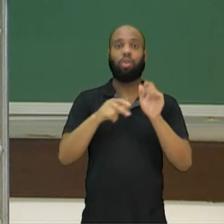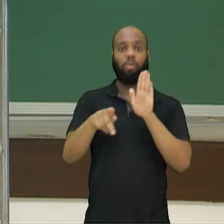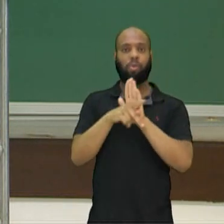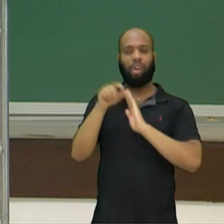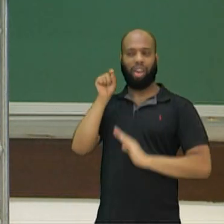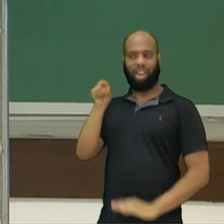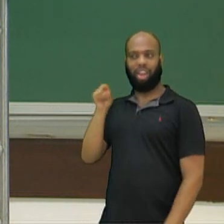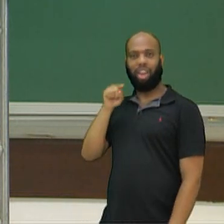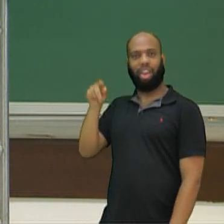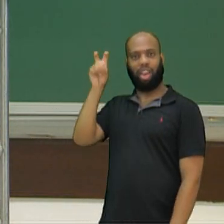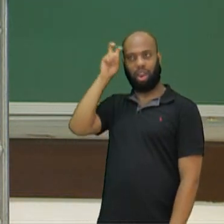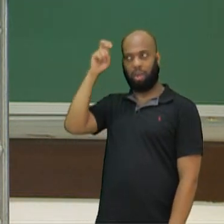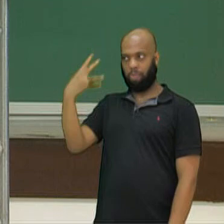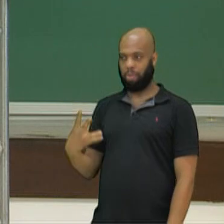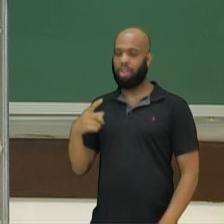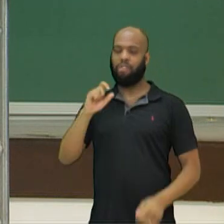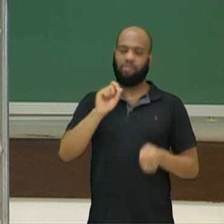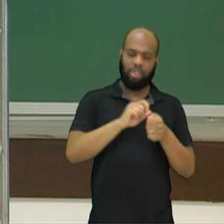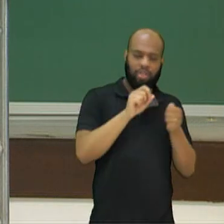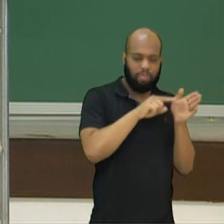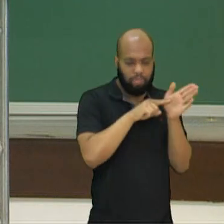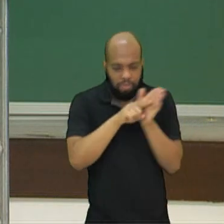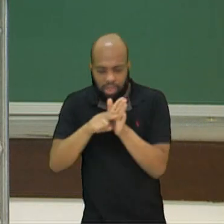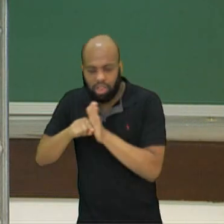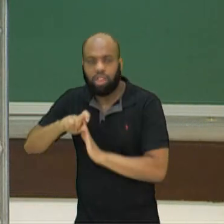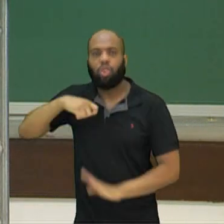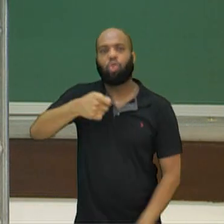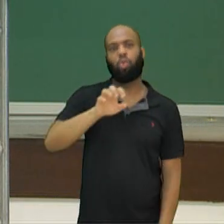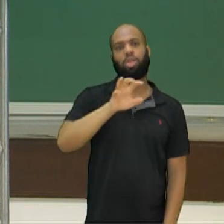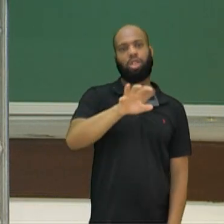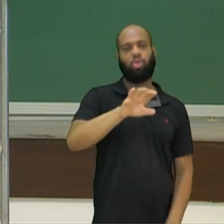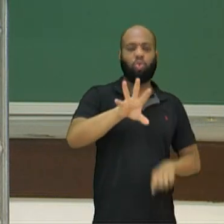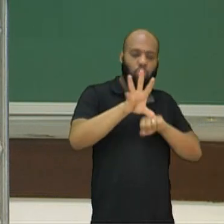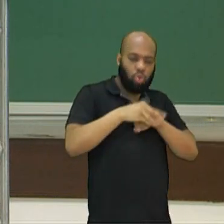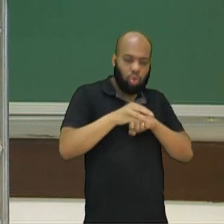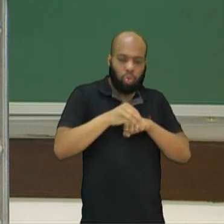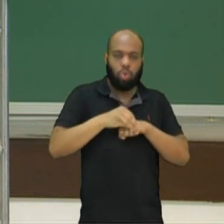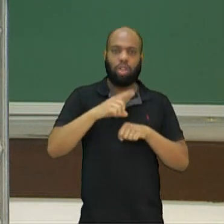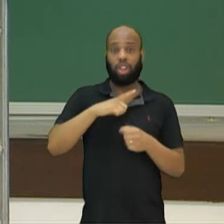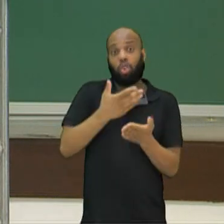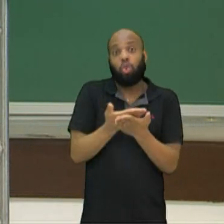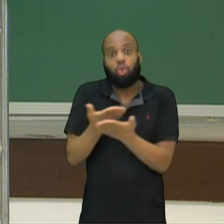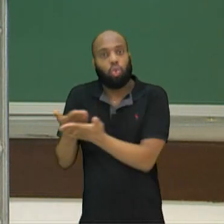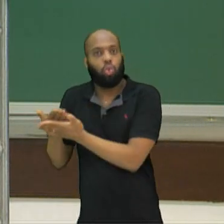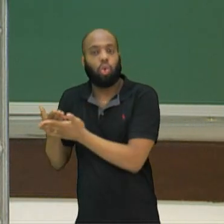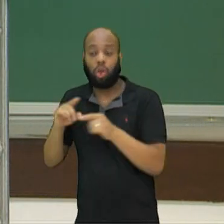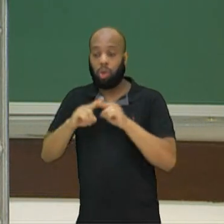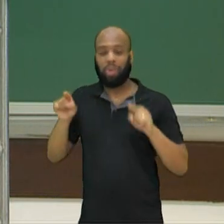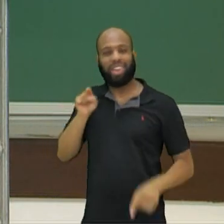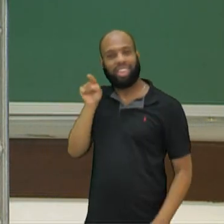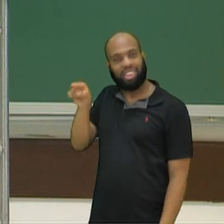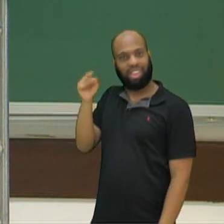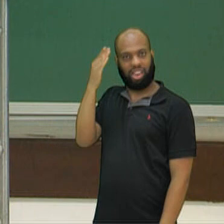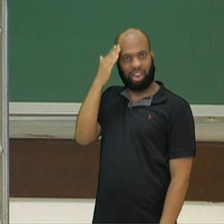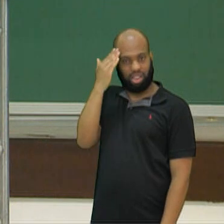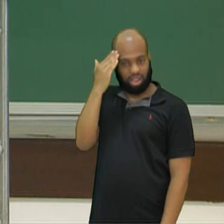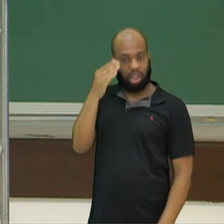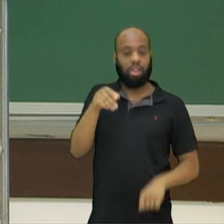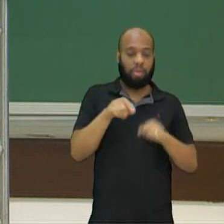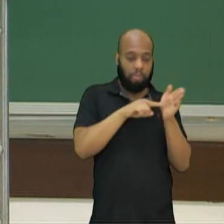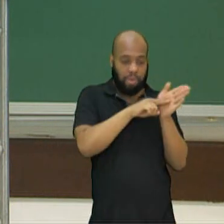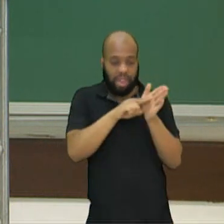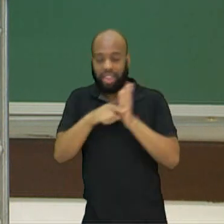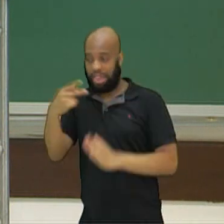Piaget. As pesquisas dele são sobre conhecimento, epistemologia, mas ele sabe que as suas